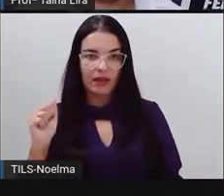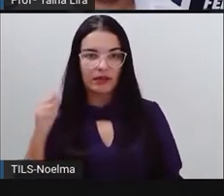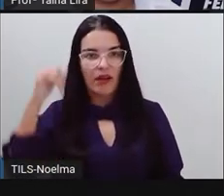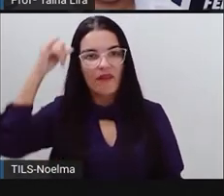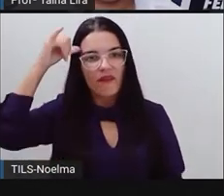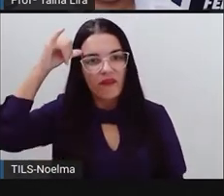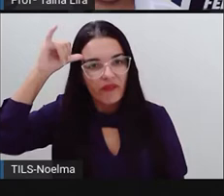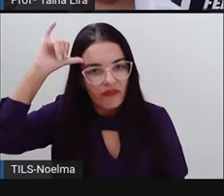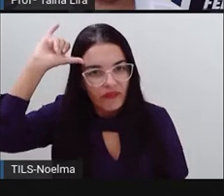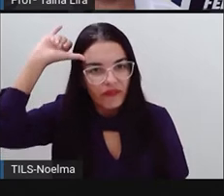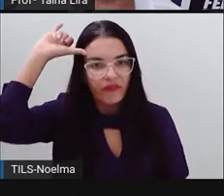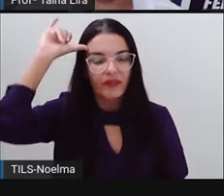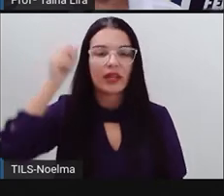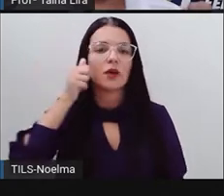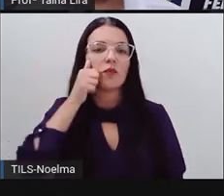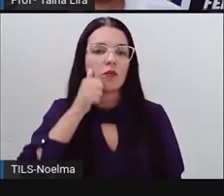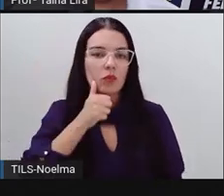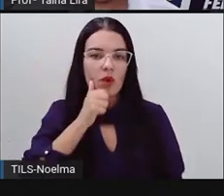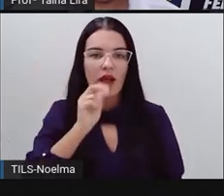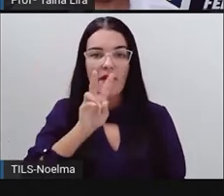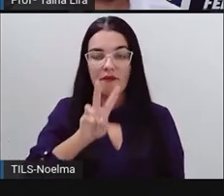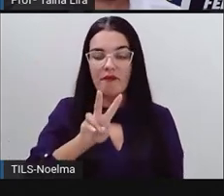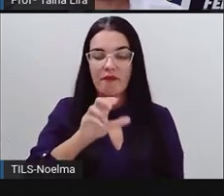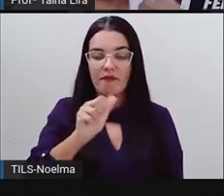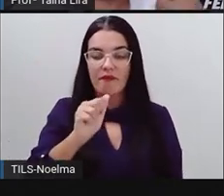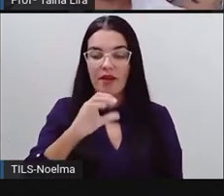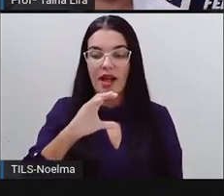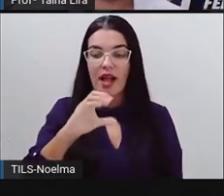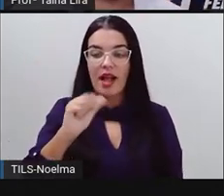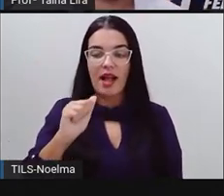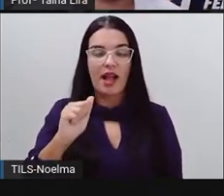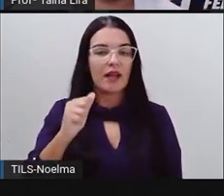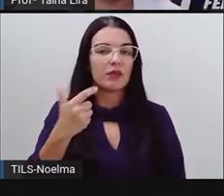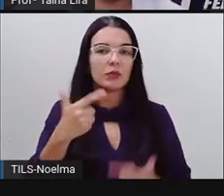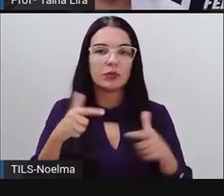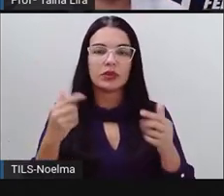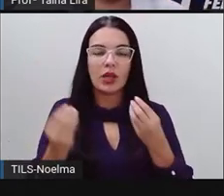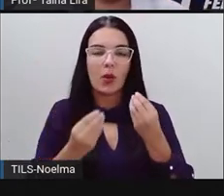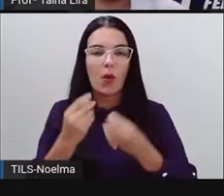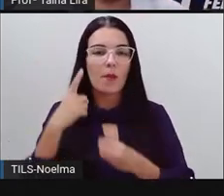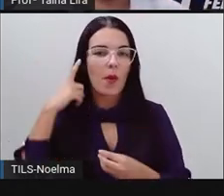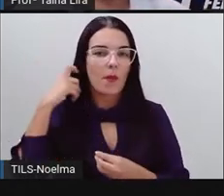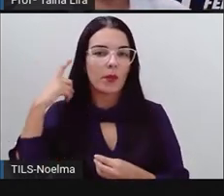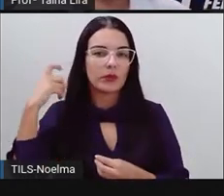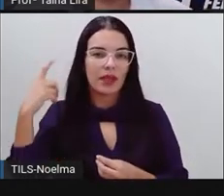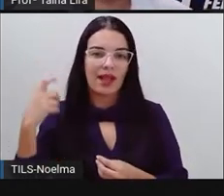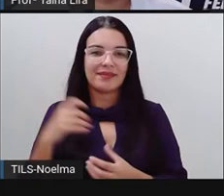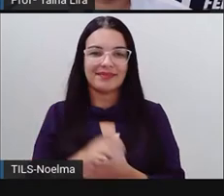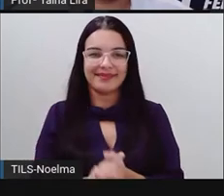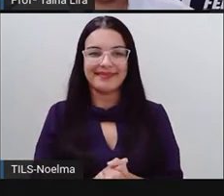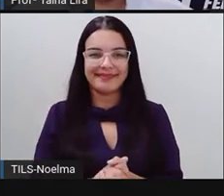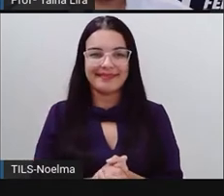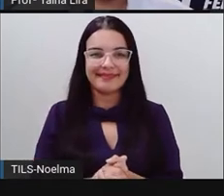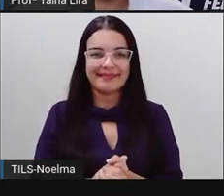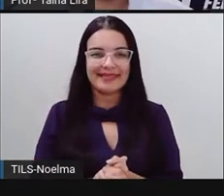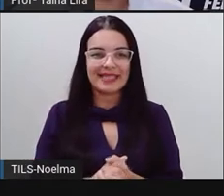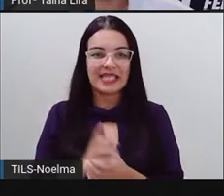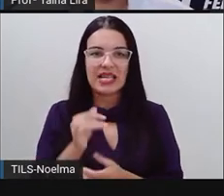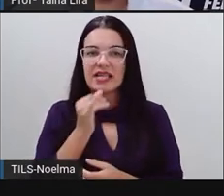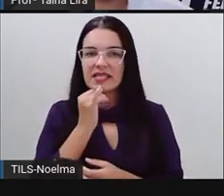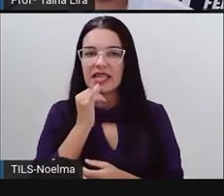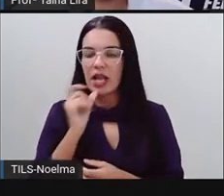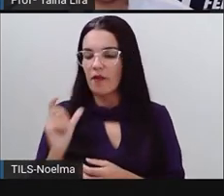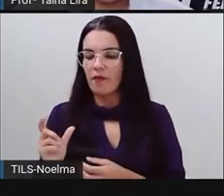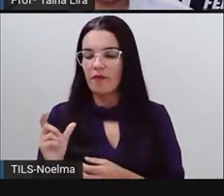Então veio aqui também não vai mudar o som eu poderia escrever outra palavra aí com a letra V por